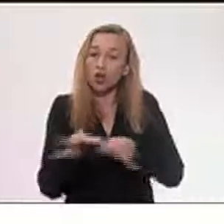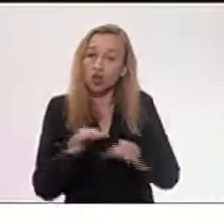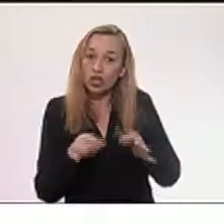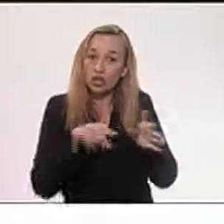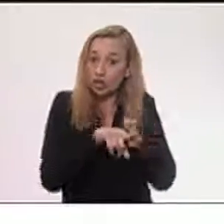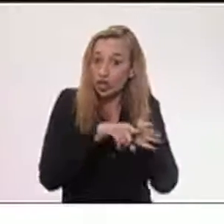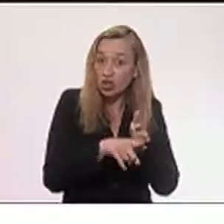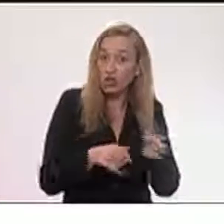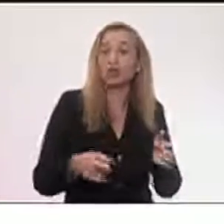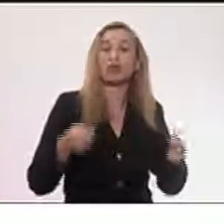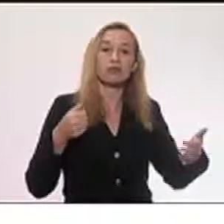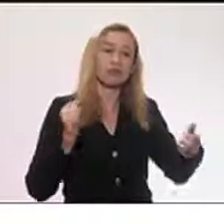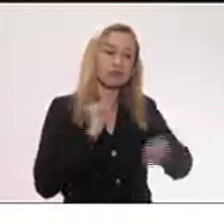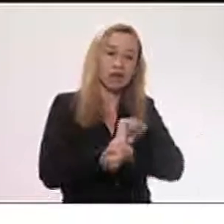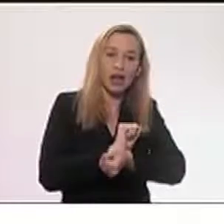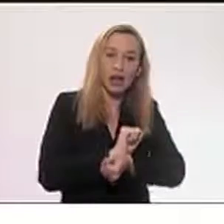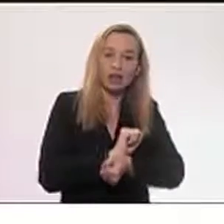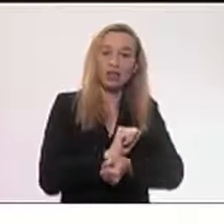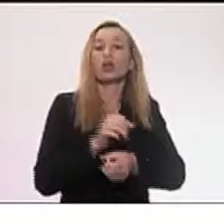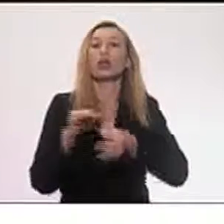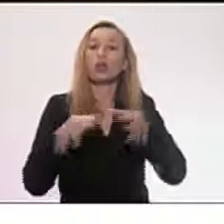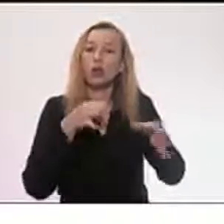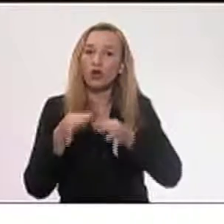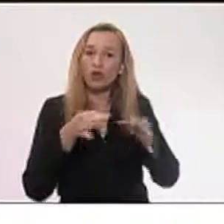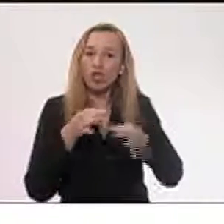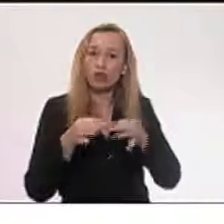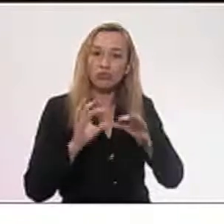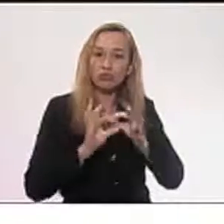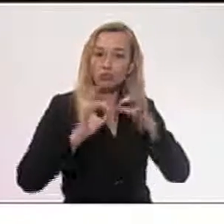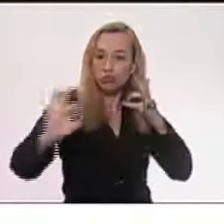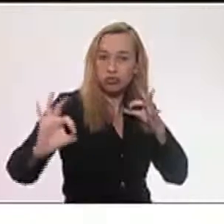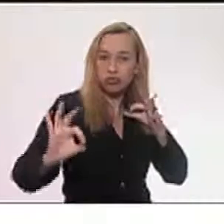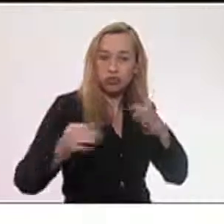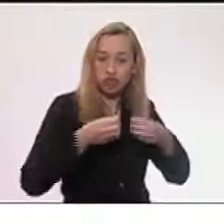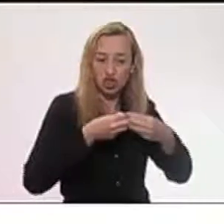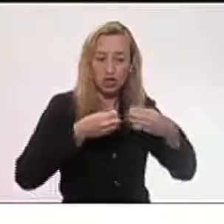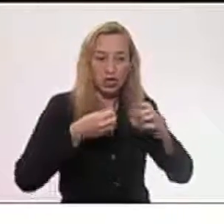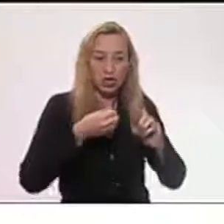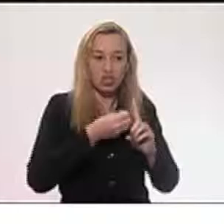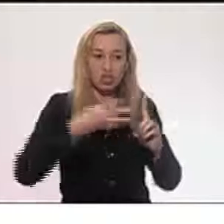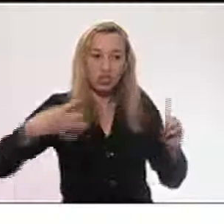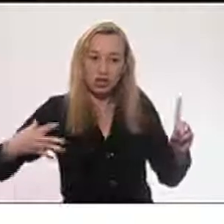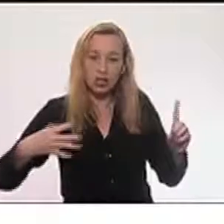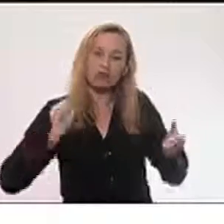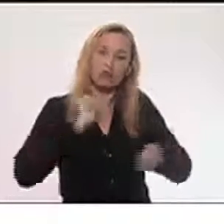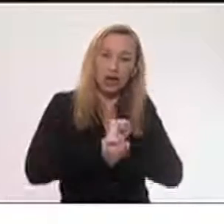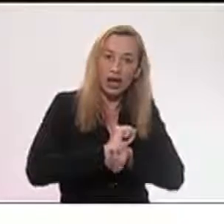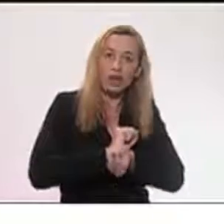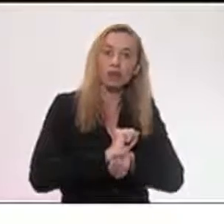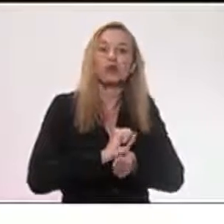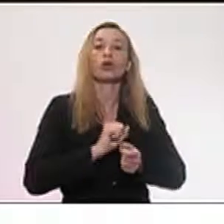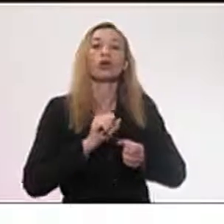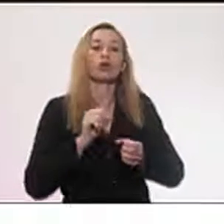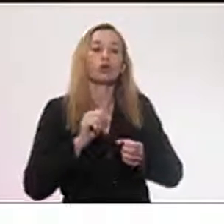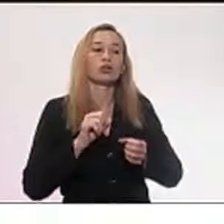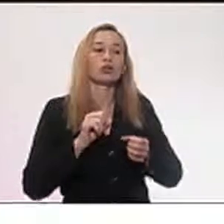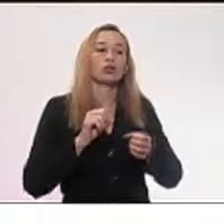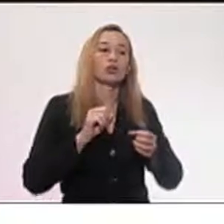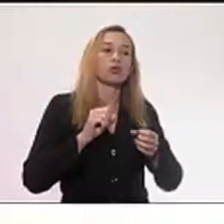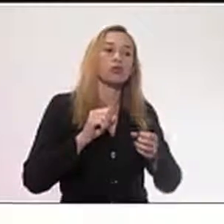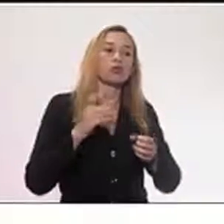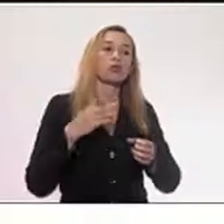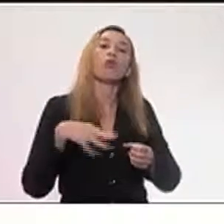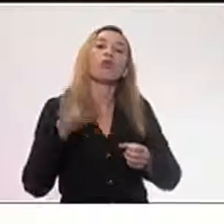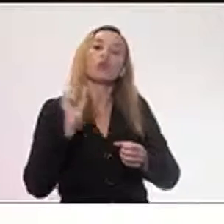pesquisa sendo interrompidos. Isso significa projetos de extensão sendo inviabilizados. Isso significa bolsas de